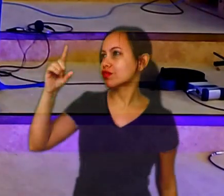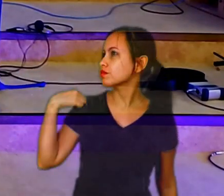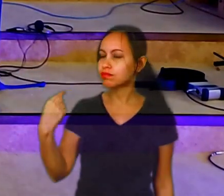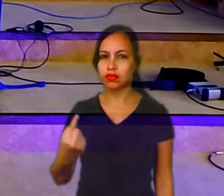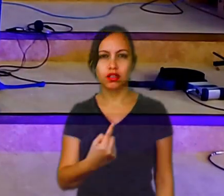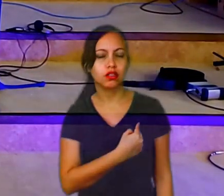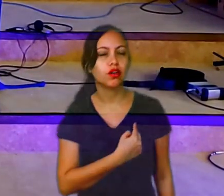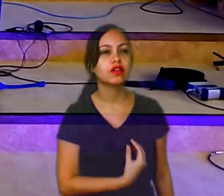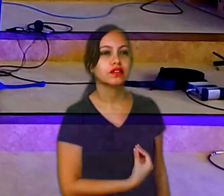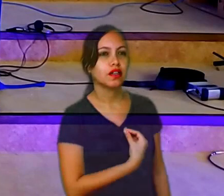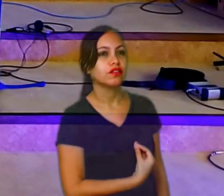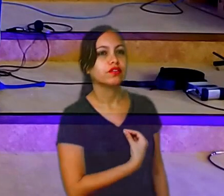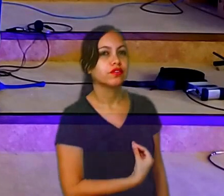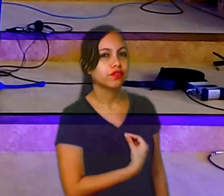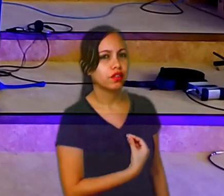vidas, Ele pode,